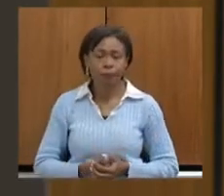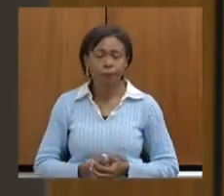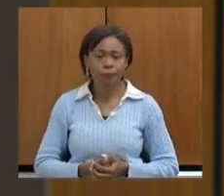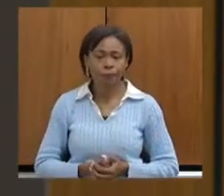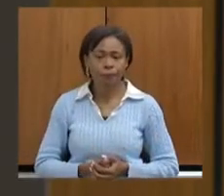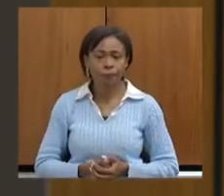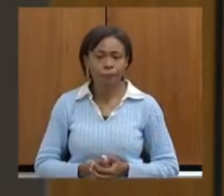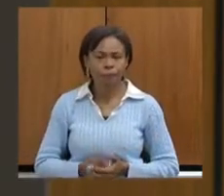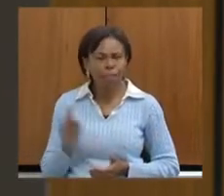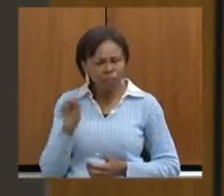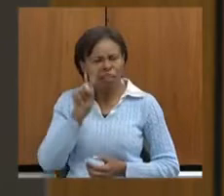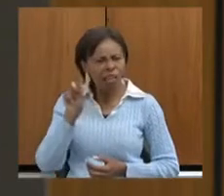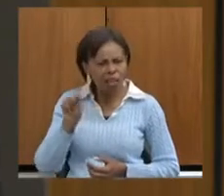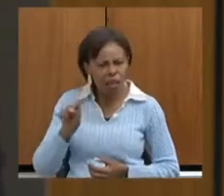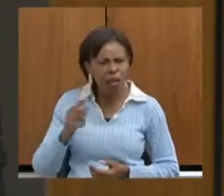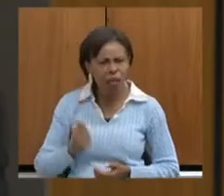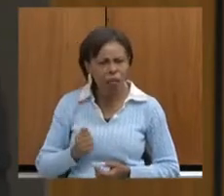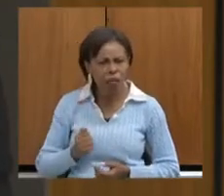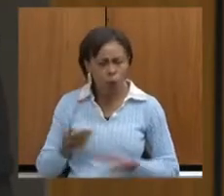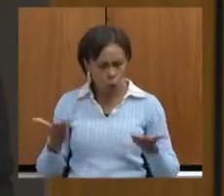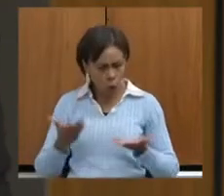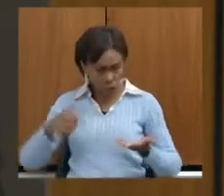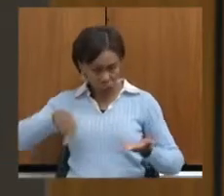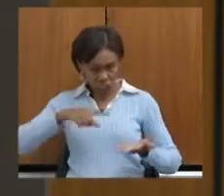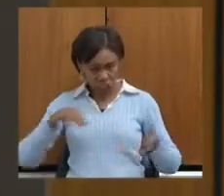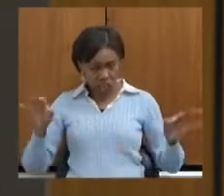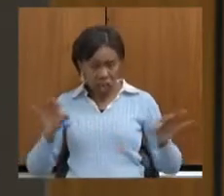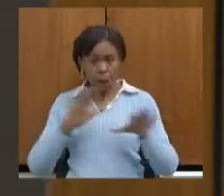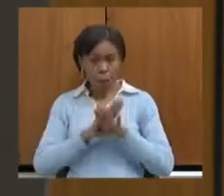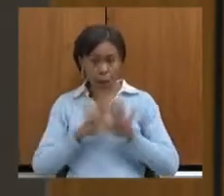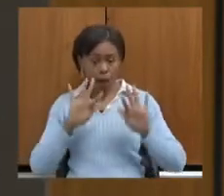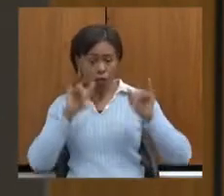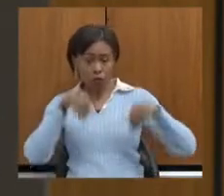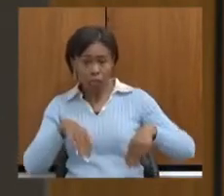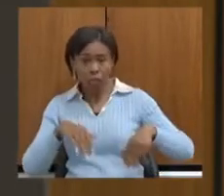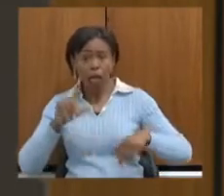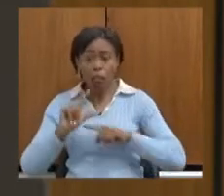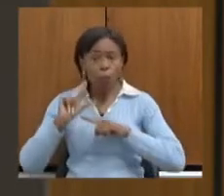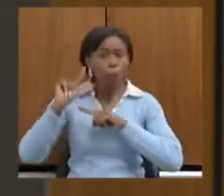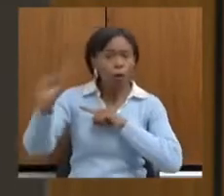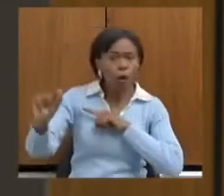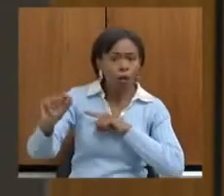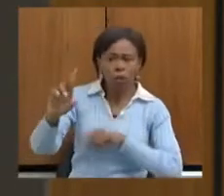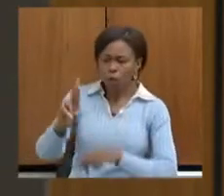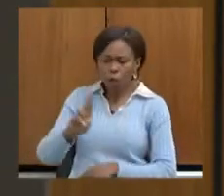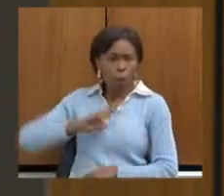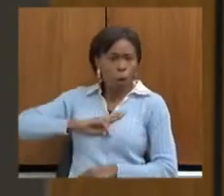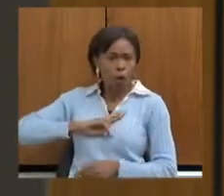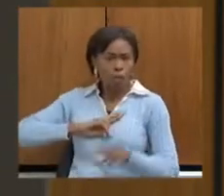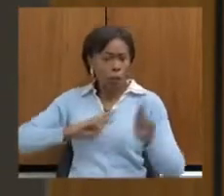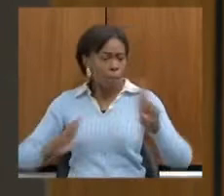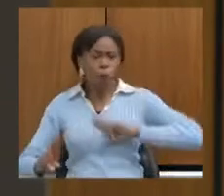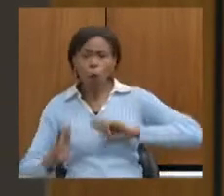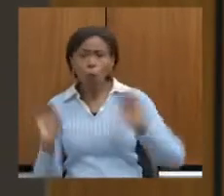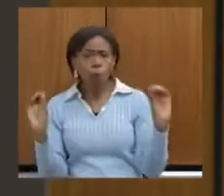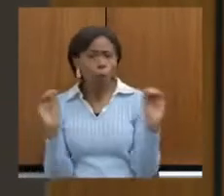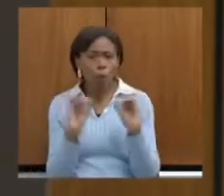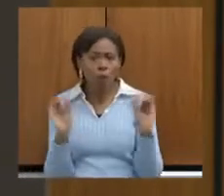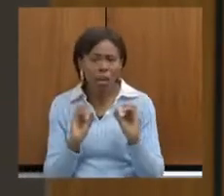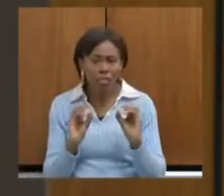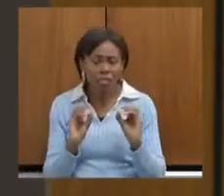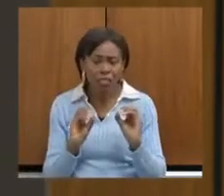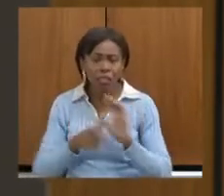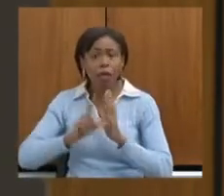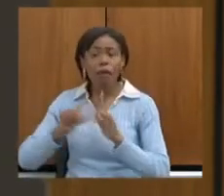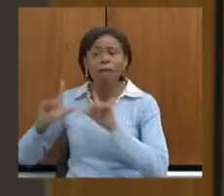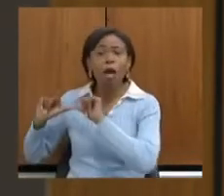será que nós vamos sair daqui só tem uma solução vi a gema de tão